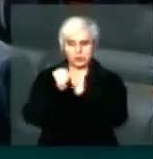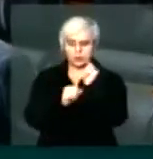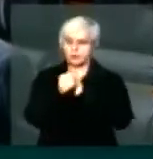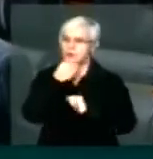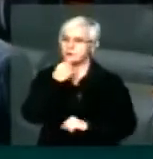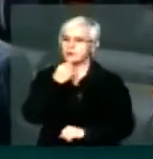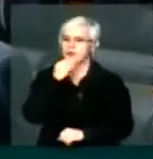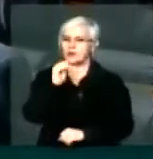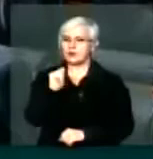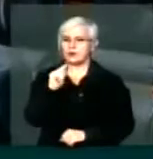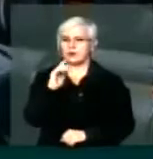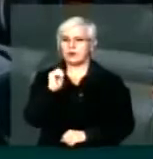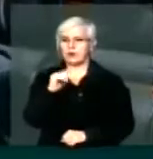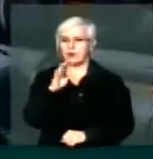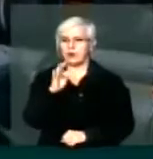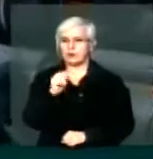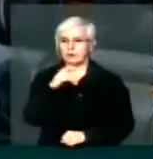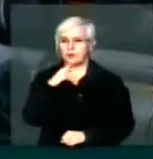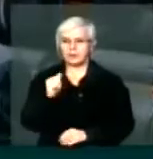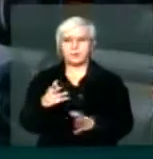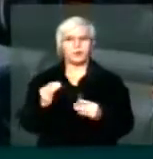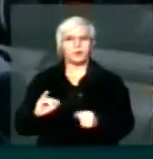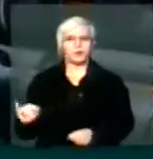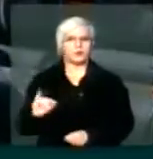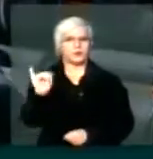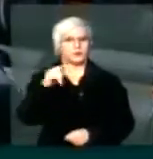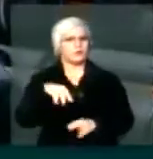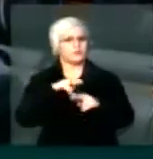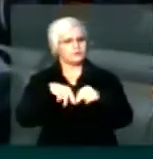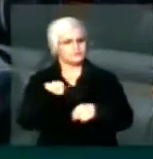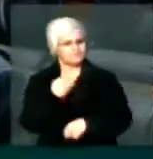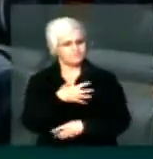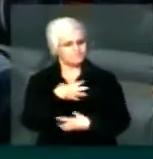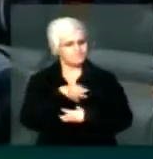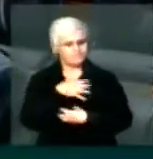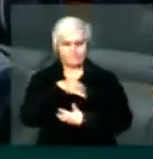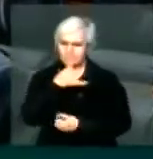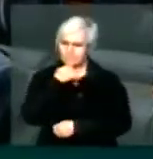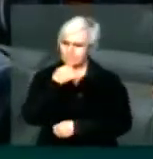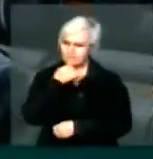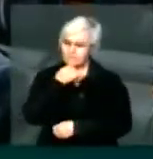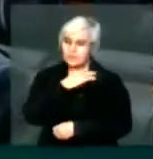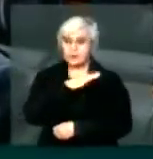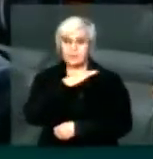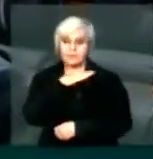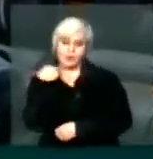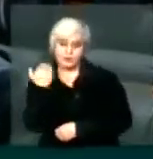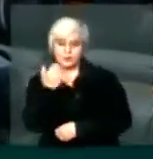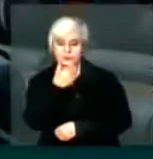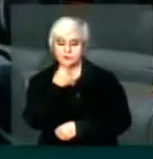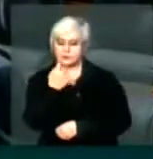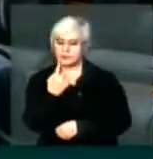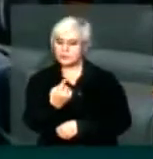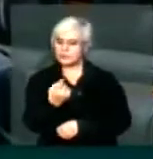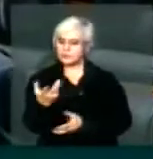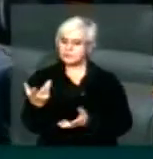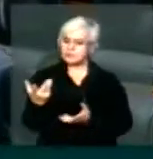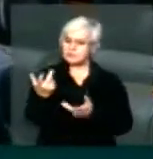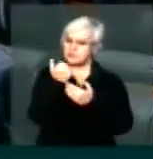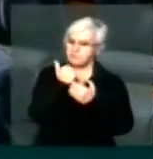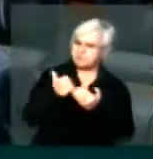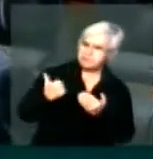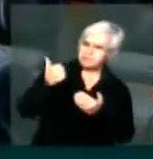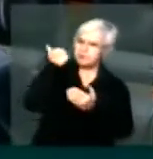Alcântara Correia foi muito importante. Por isso, lamentamos profundamente a morte deste grande